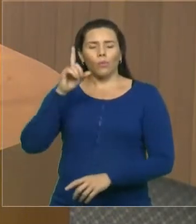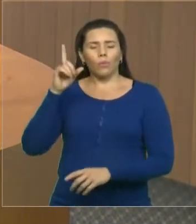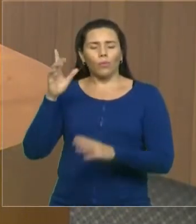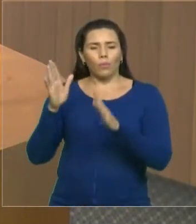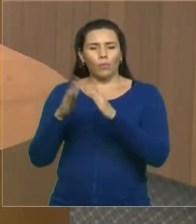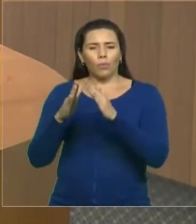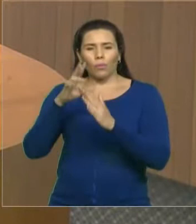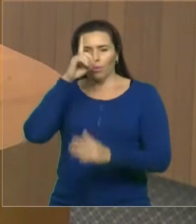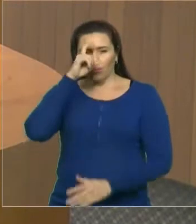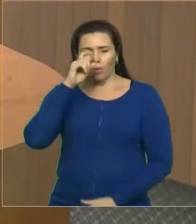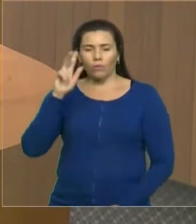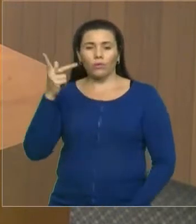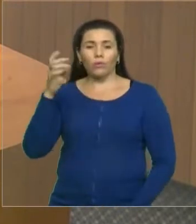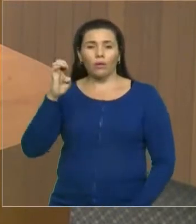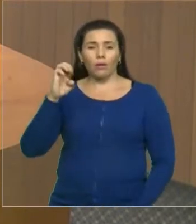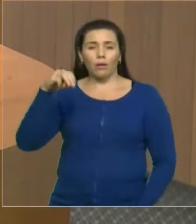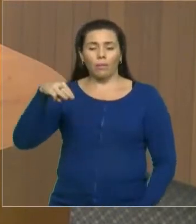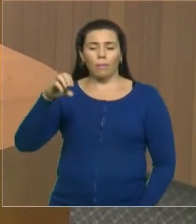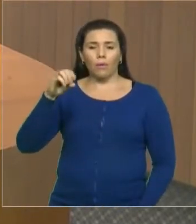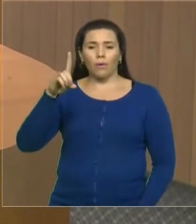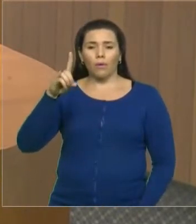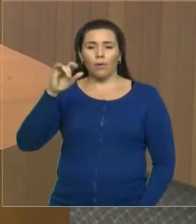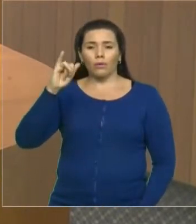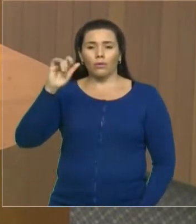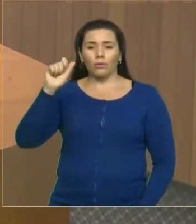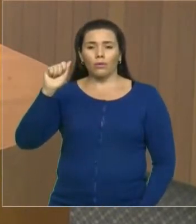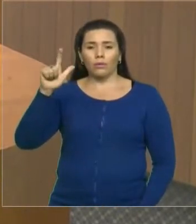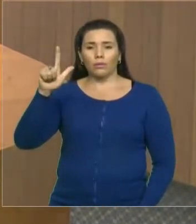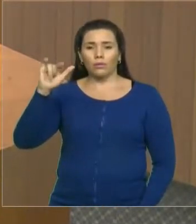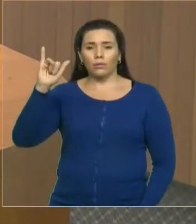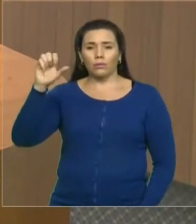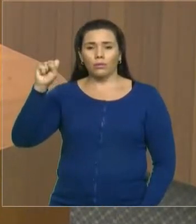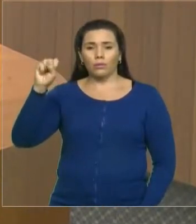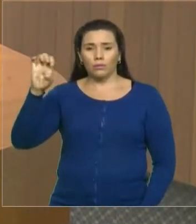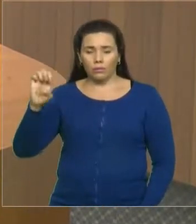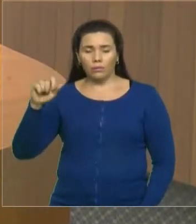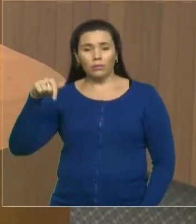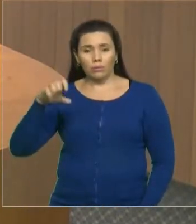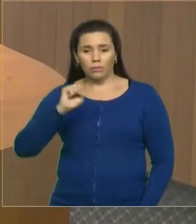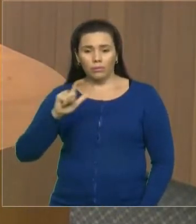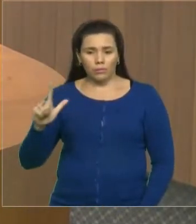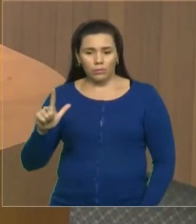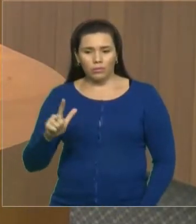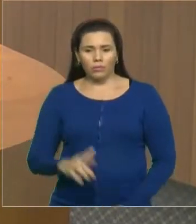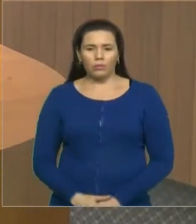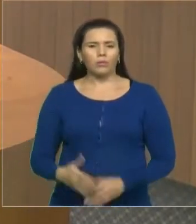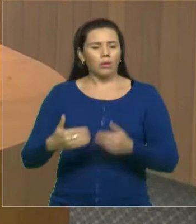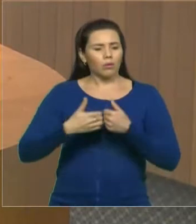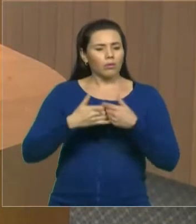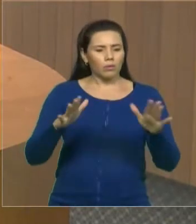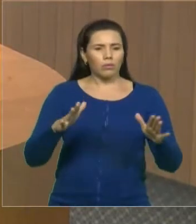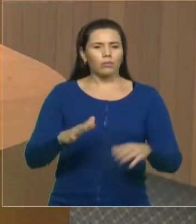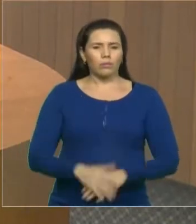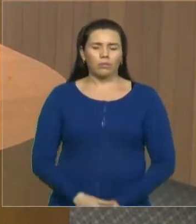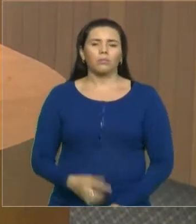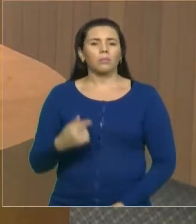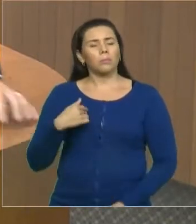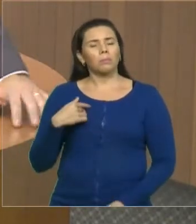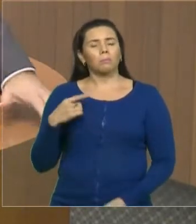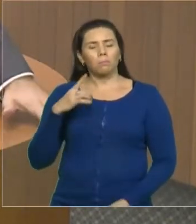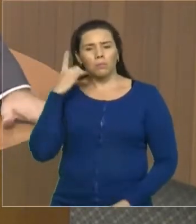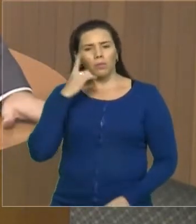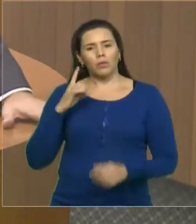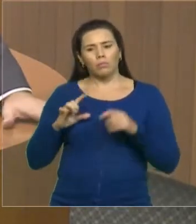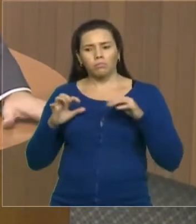grata satisfação, senhor presidente, por designação de Vossa Excelência, de representar o Poder Legislativo naquela ocasião,